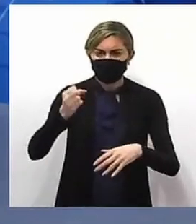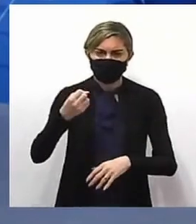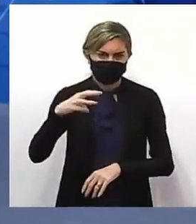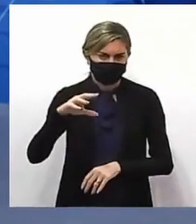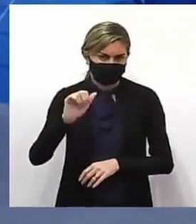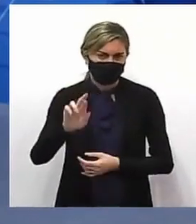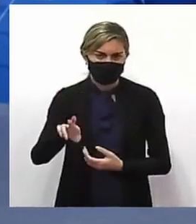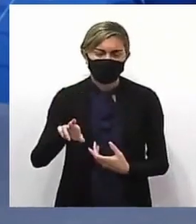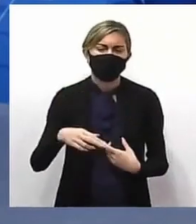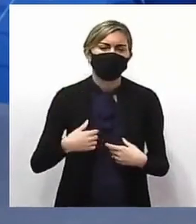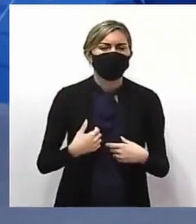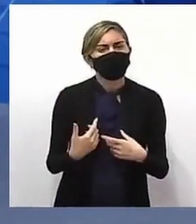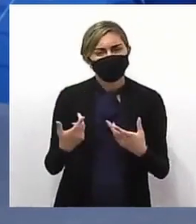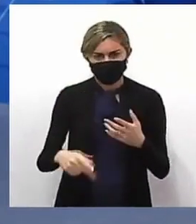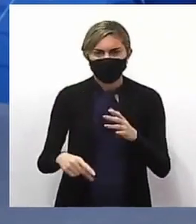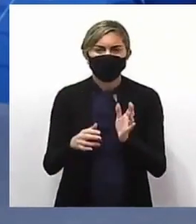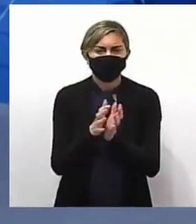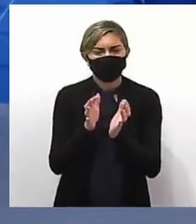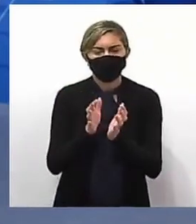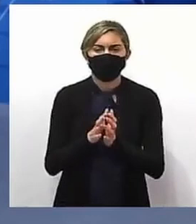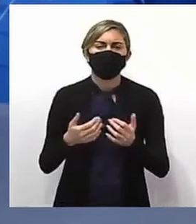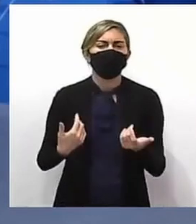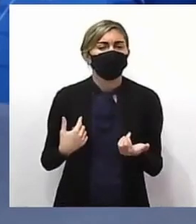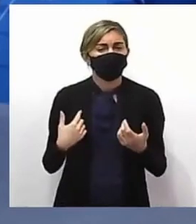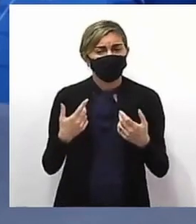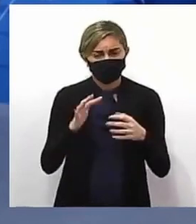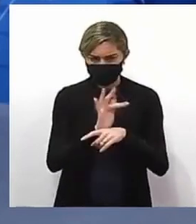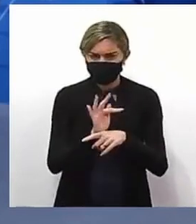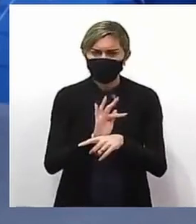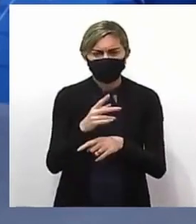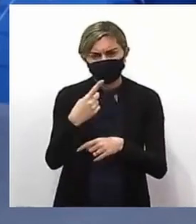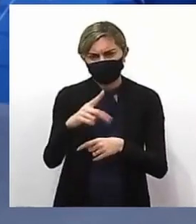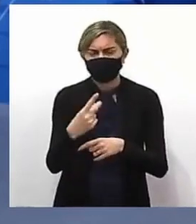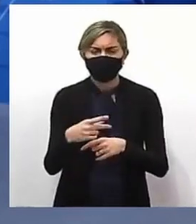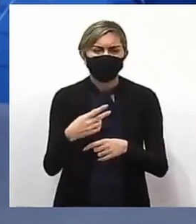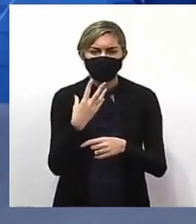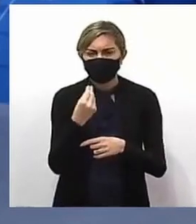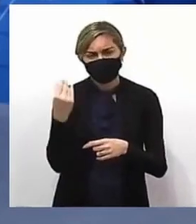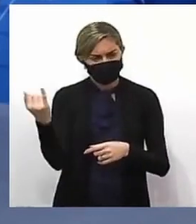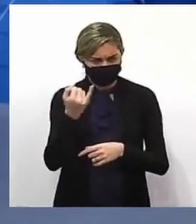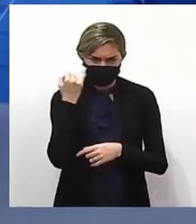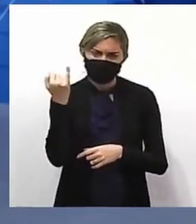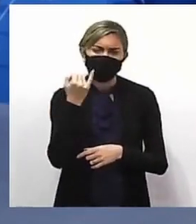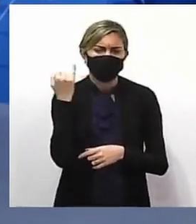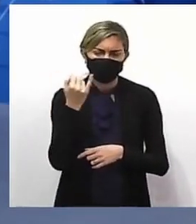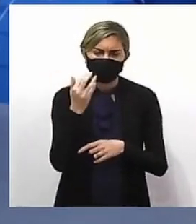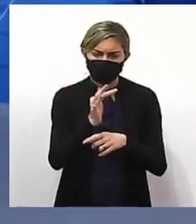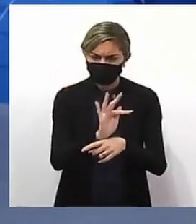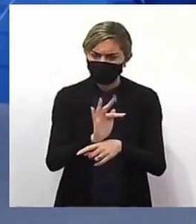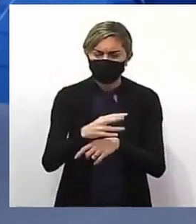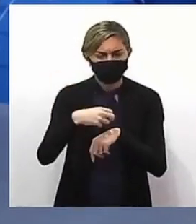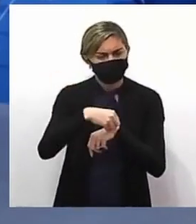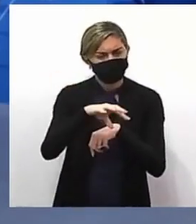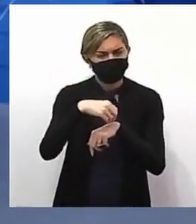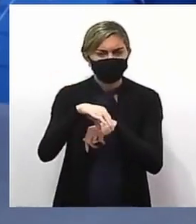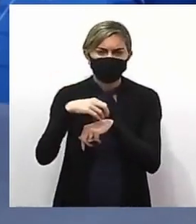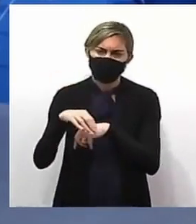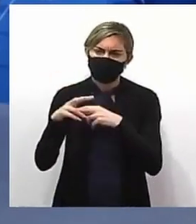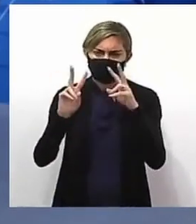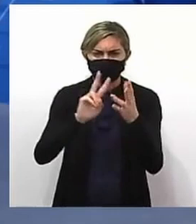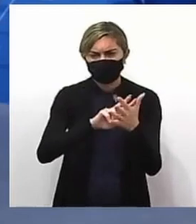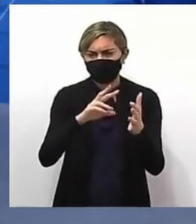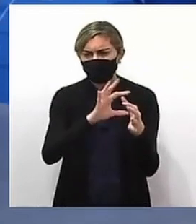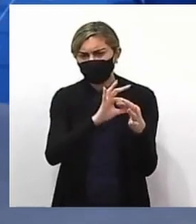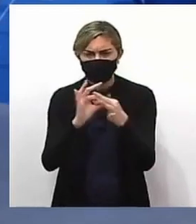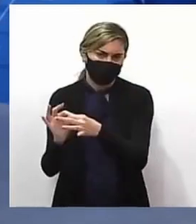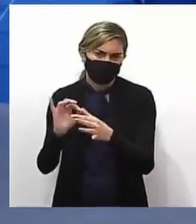daqui de Recife. E no filme de Oscar, o filme de Oscar ele é muito importante, é um filme que traz um contexto da Ilha